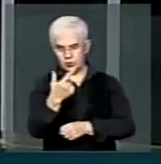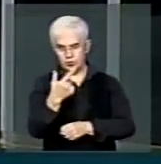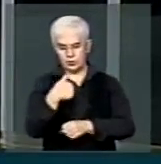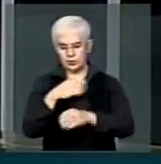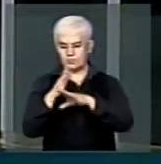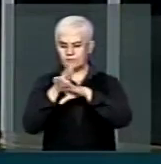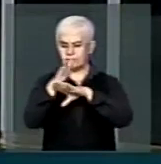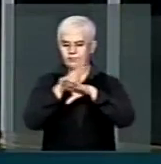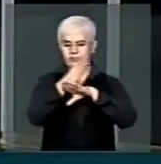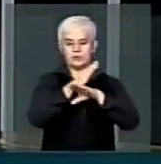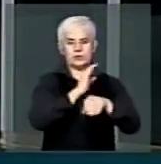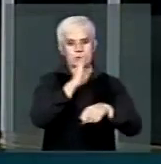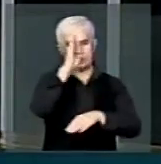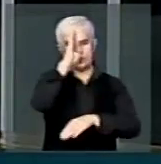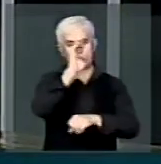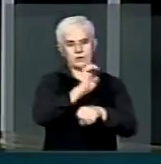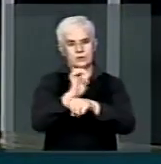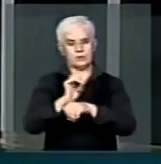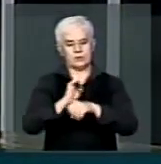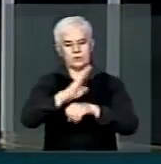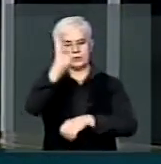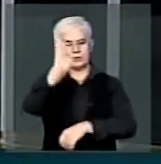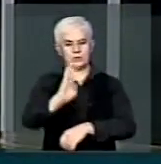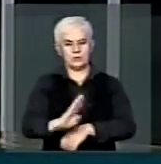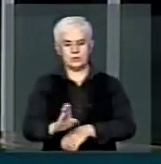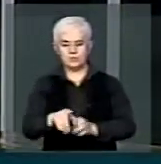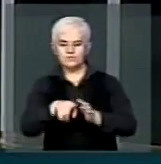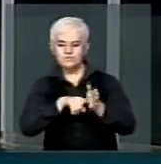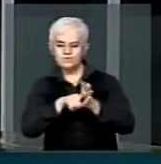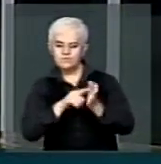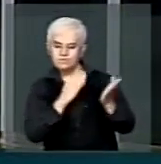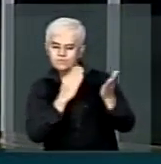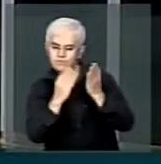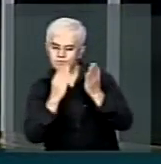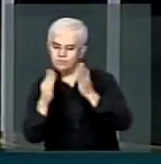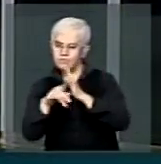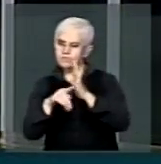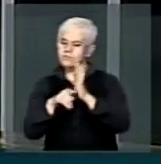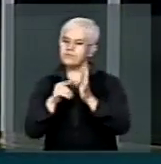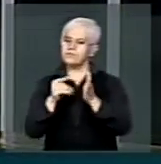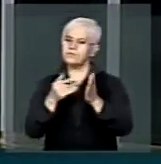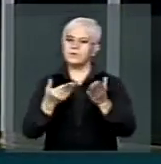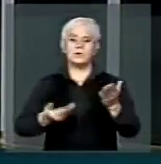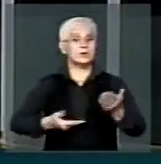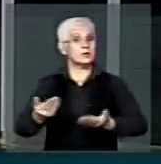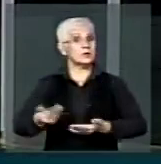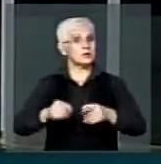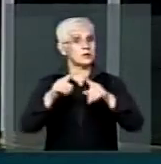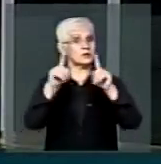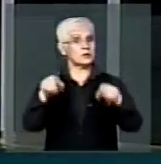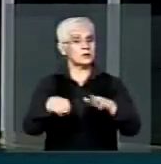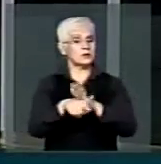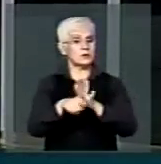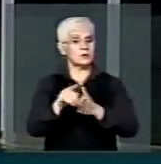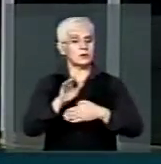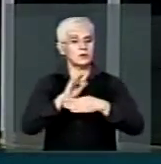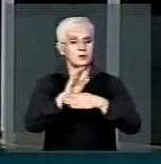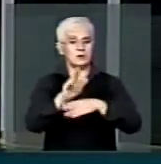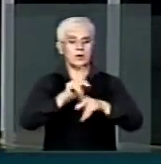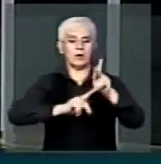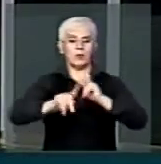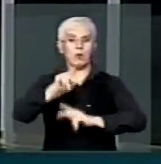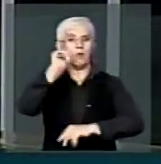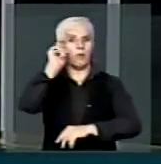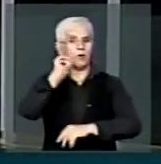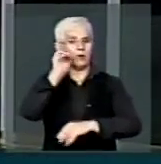percorri principais estados brasileiros para verificar a situação dos serviços públicos oferecidos à